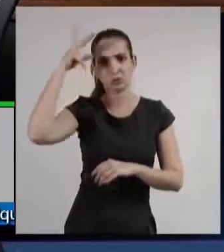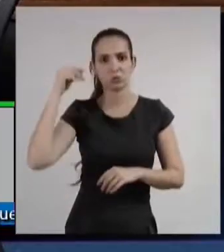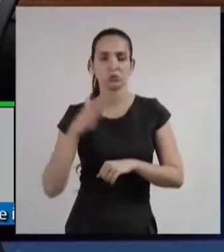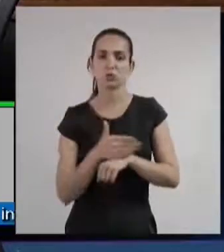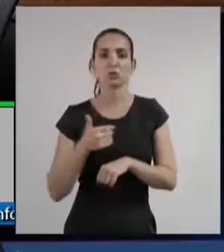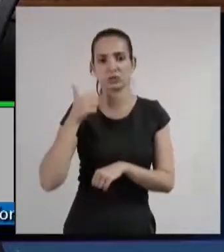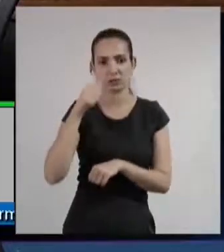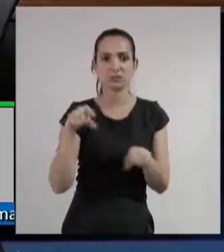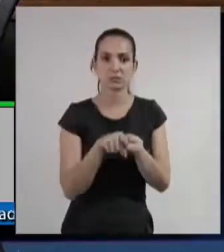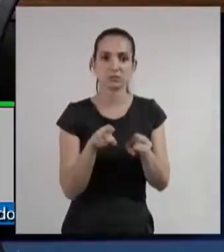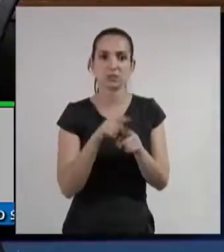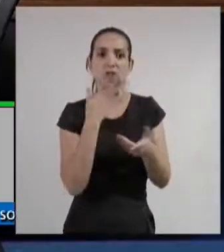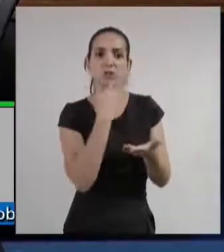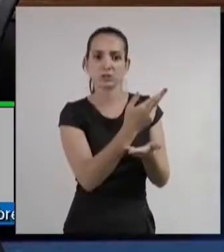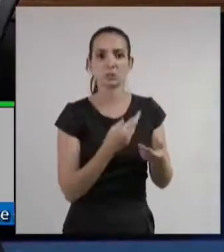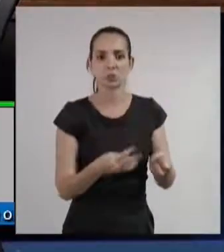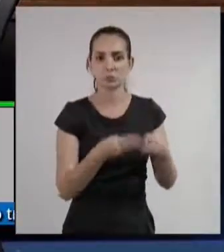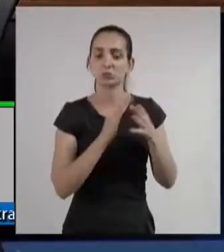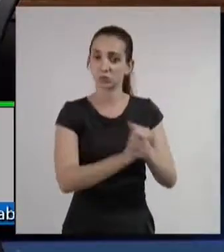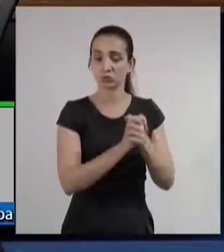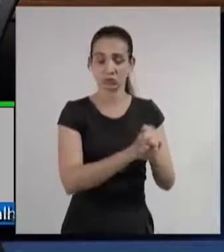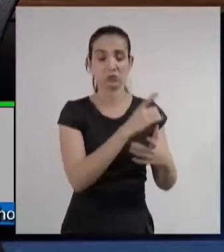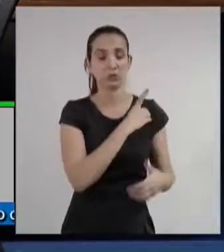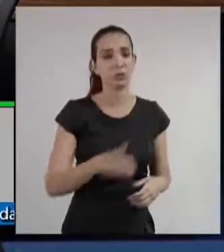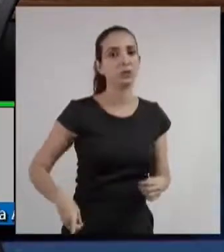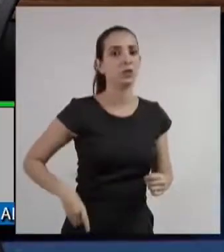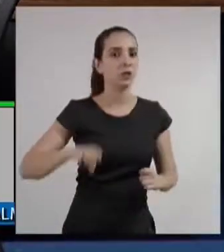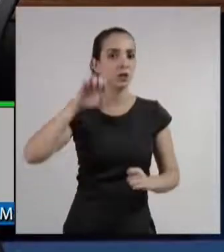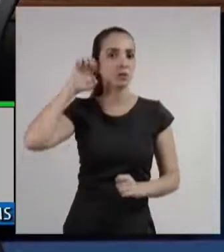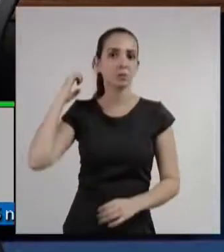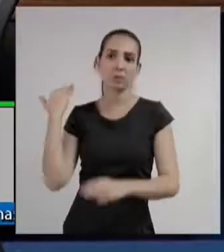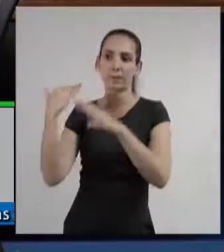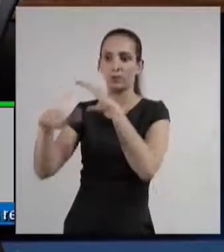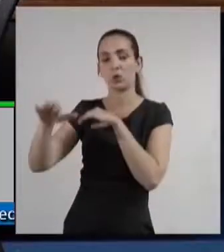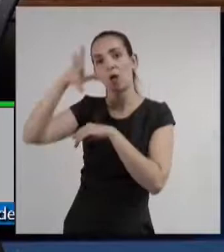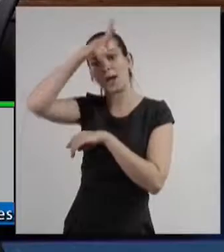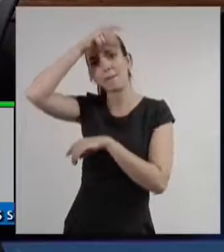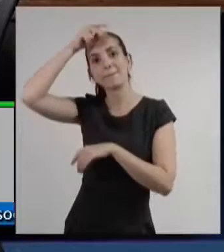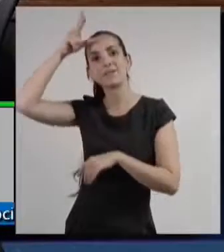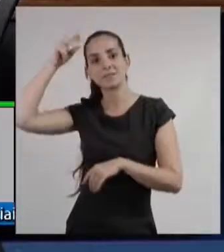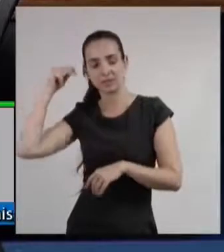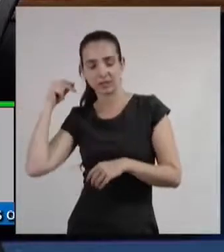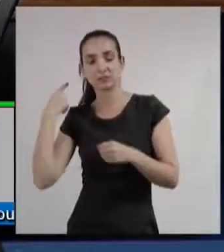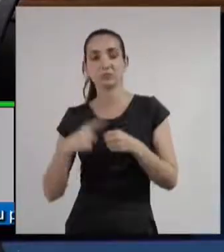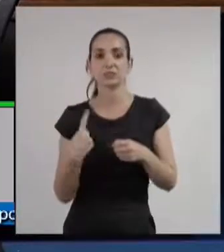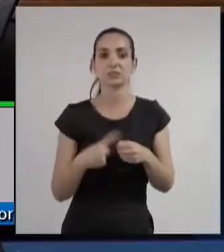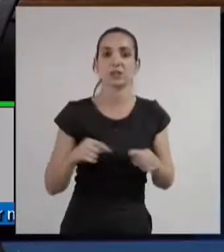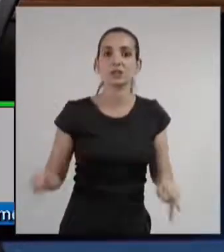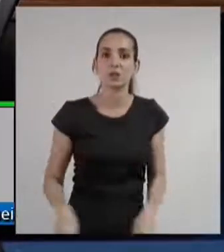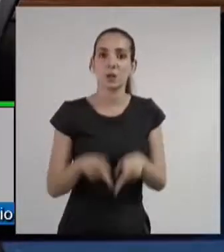de congratulação de autoria do deputado Eduardo Rocha, endereçado ao prefeito municipal de Paraíso das